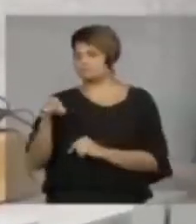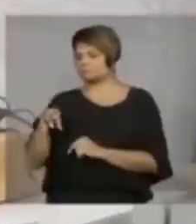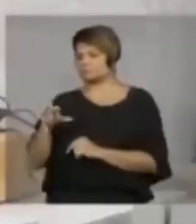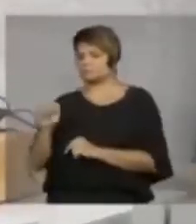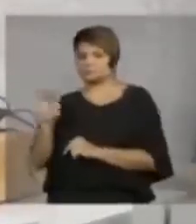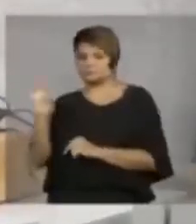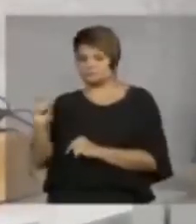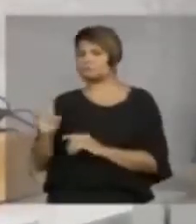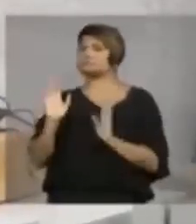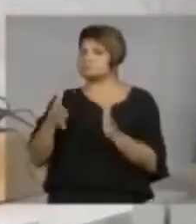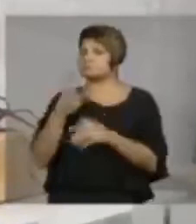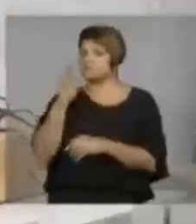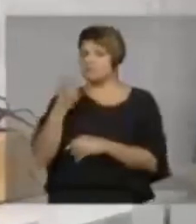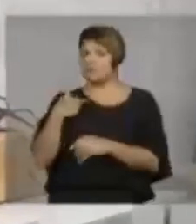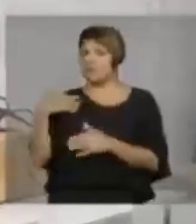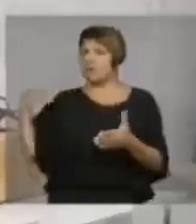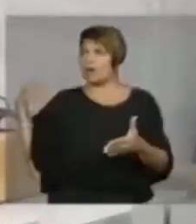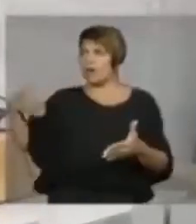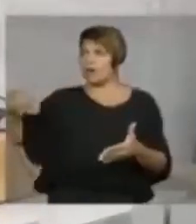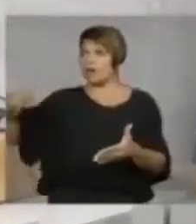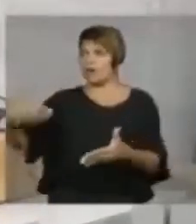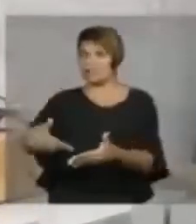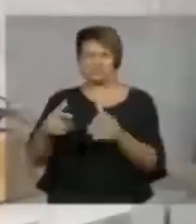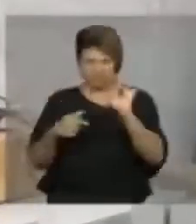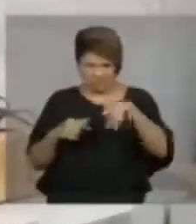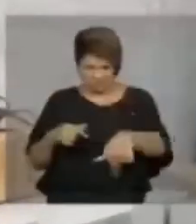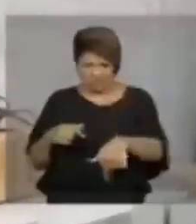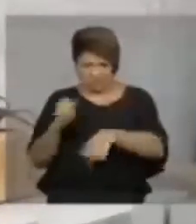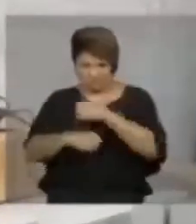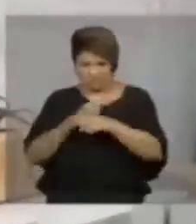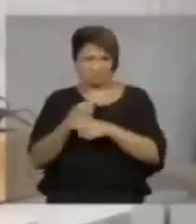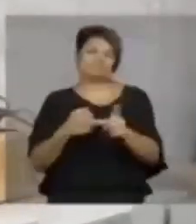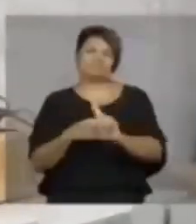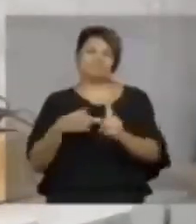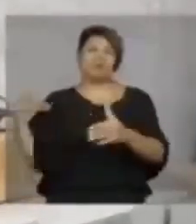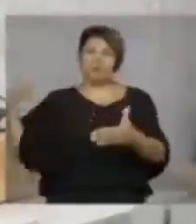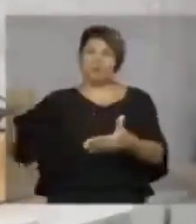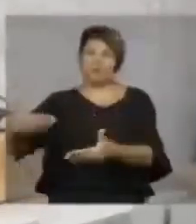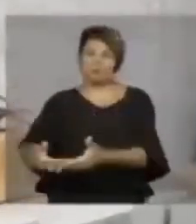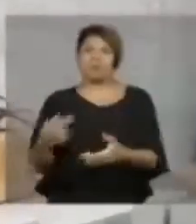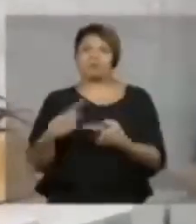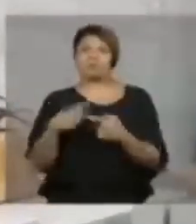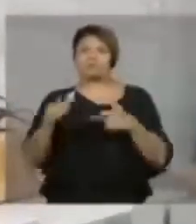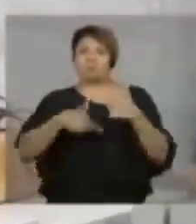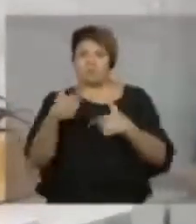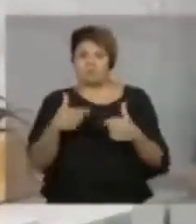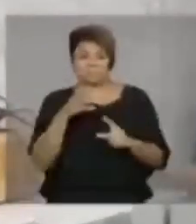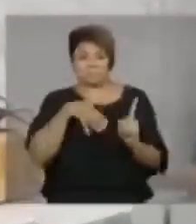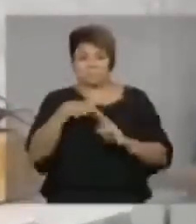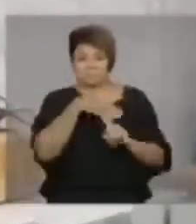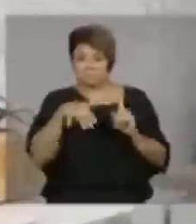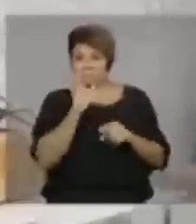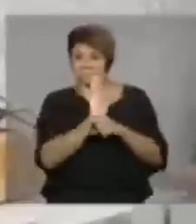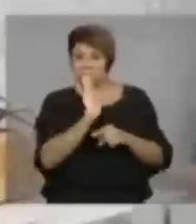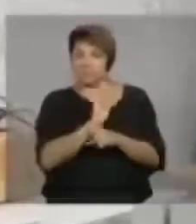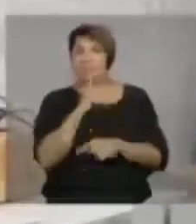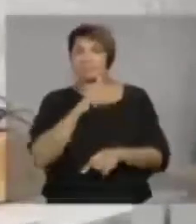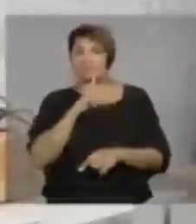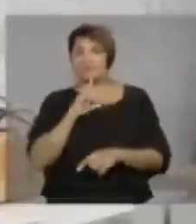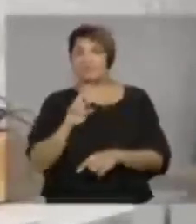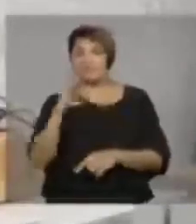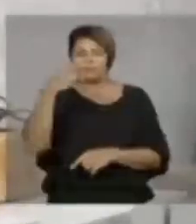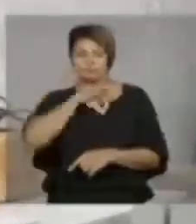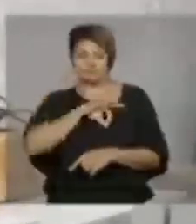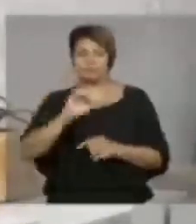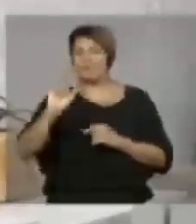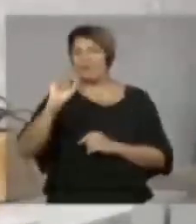que não é só desse ano, é um problema de todos os anos. Os trabalhadores da categoria da assistência social têm reajuste anual no seu